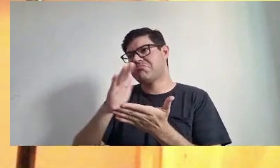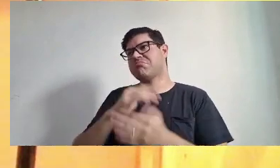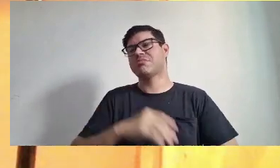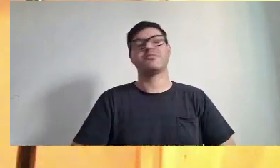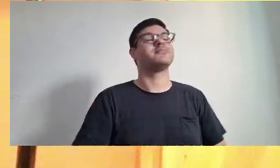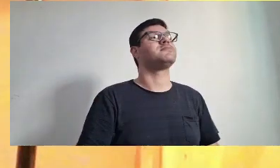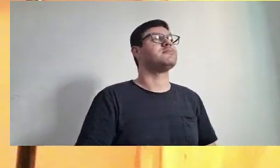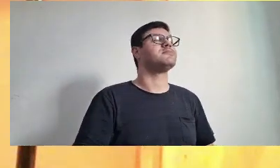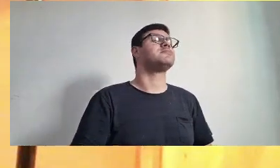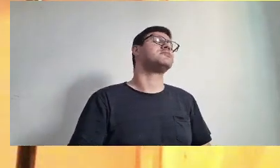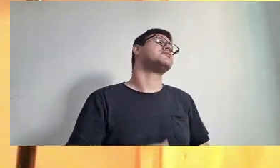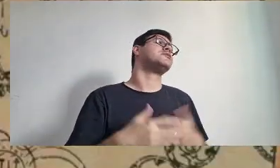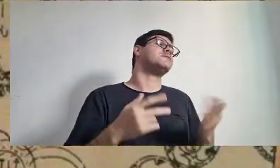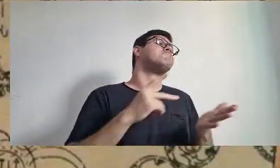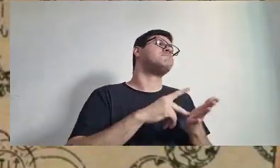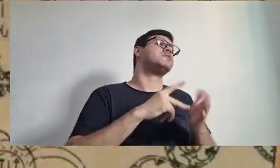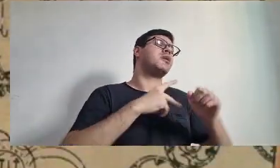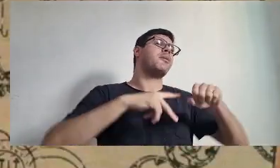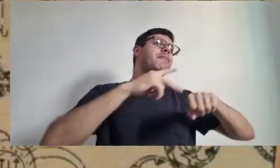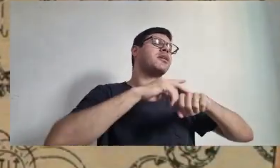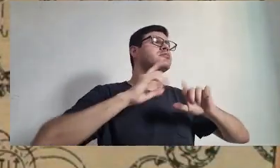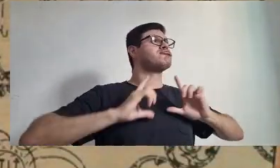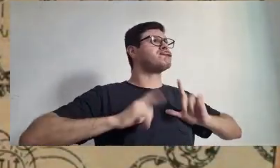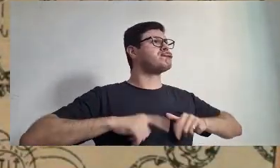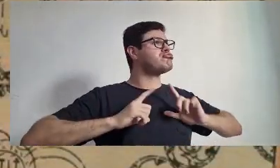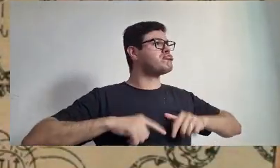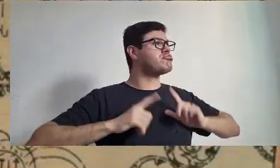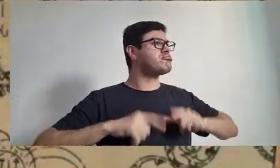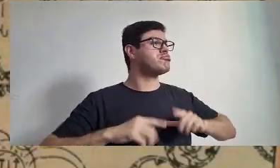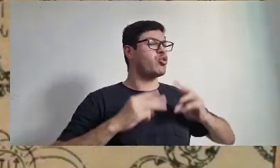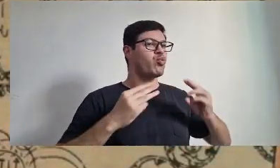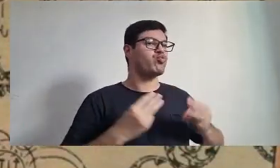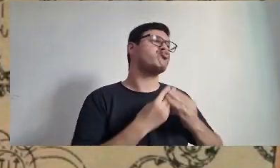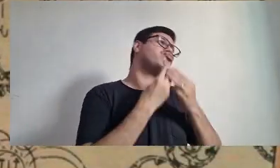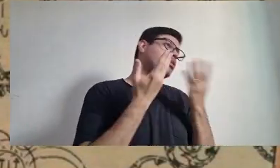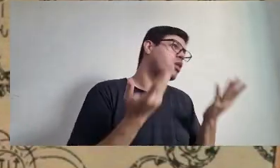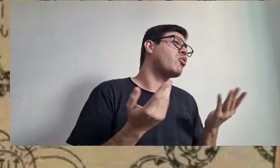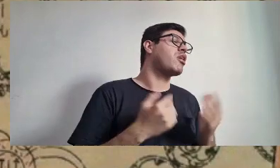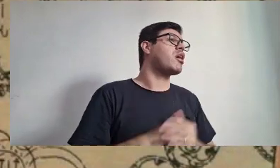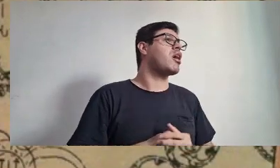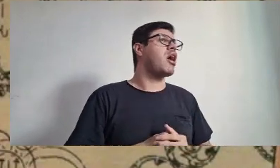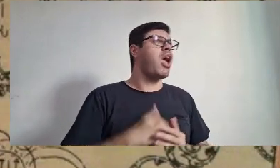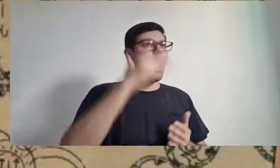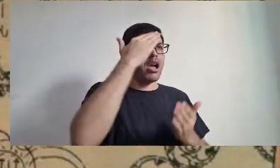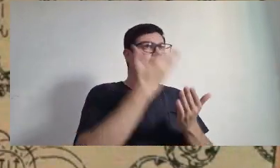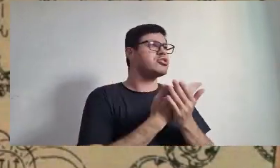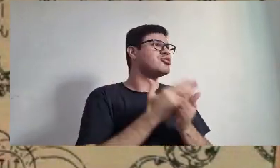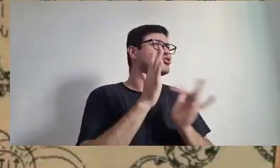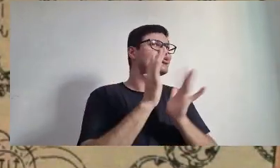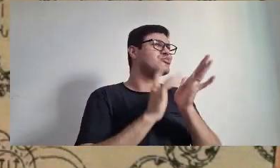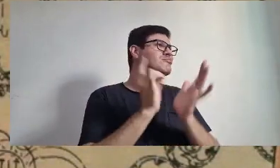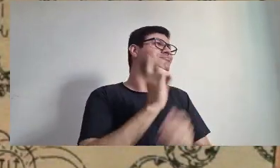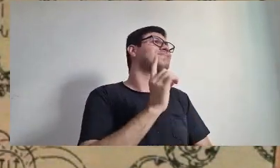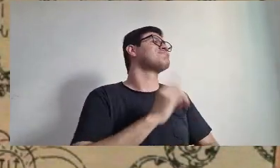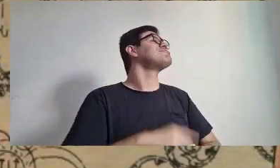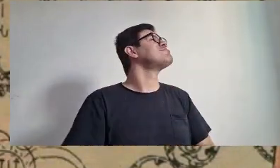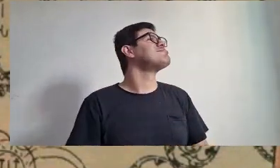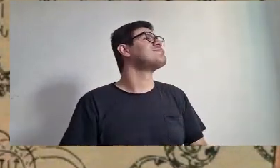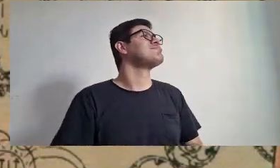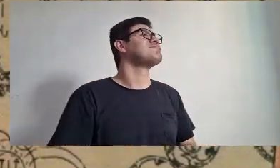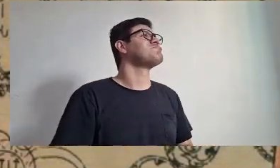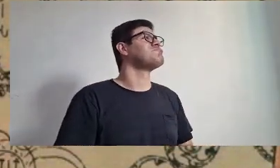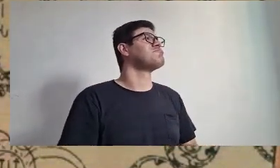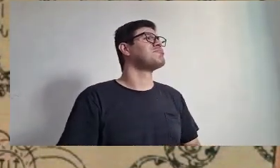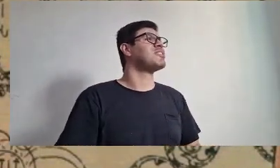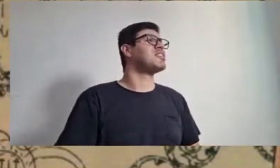Os judeus, mesmo como nação, não creem. Esses dias eu estava vendo um vídeo que o indivíduo falou... O Messias não